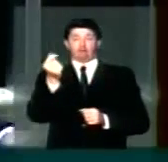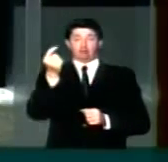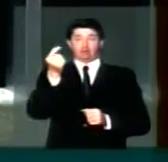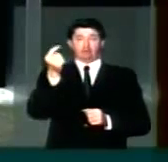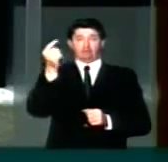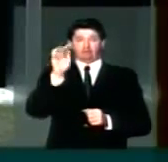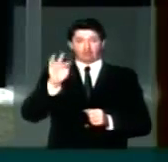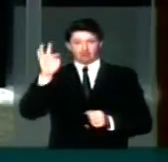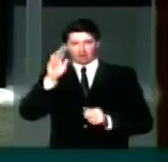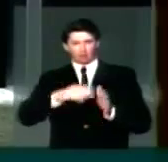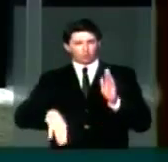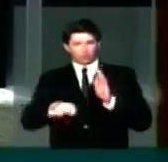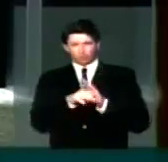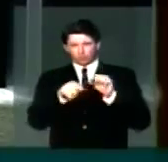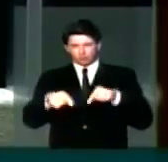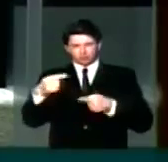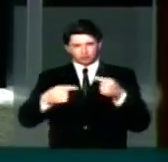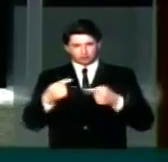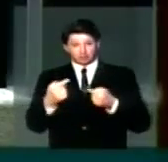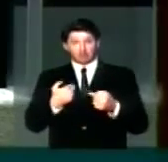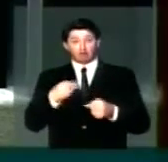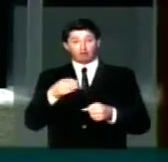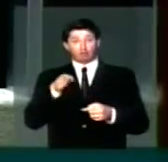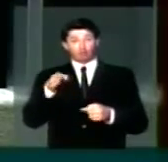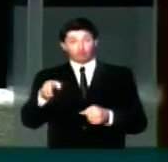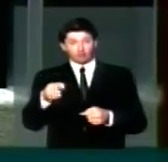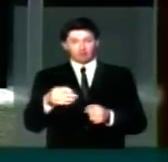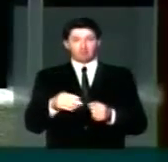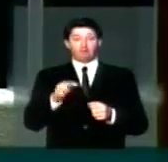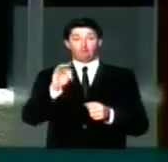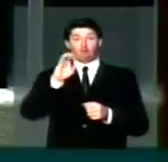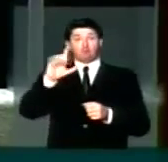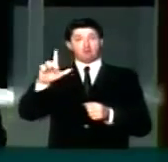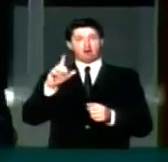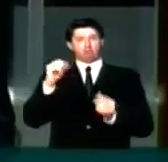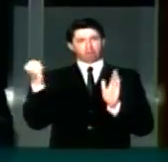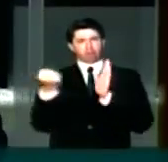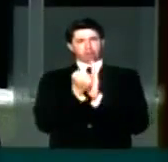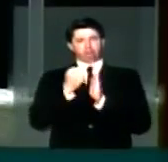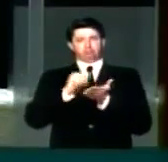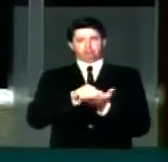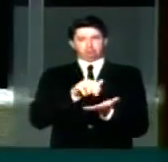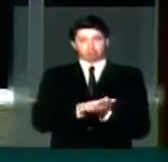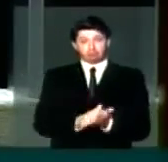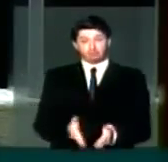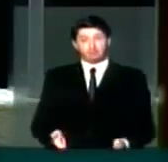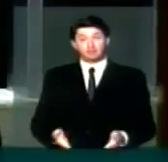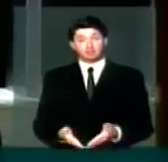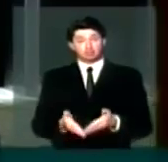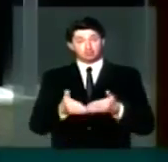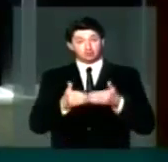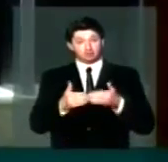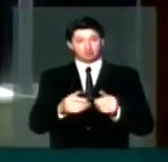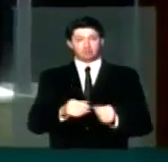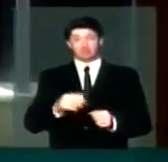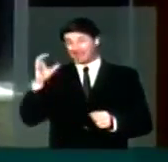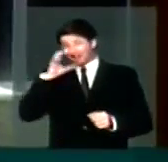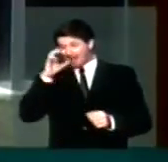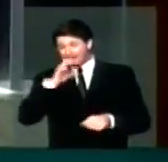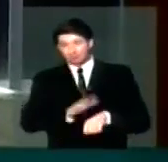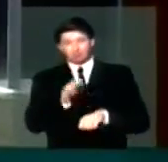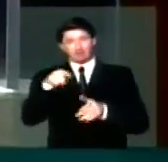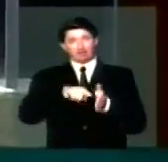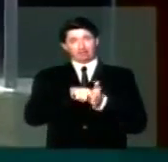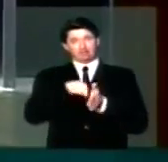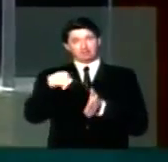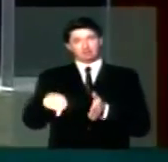todas essas agendas, eu estive lá para formalizar, para pedir agilidade